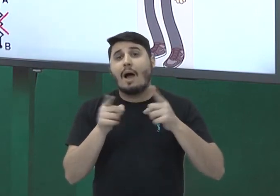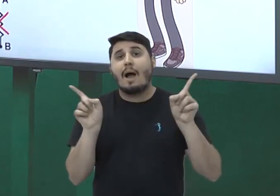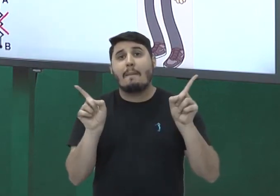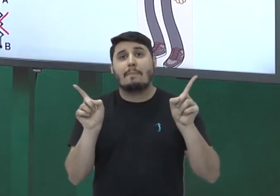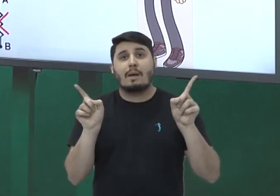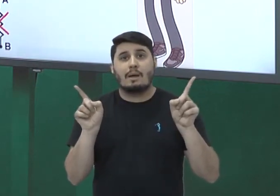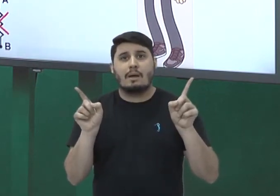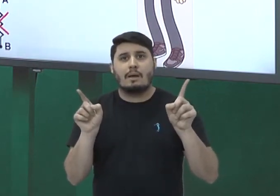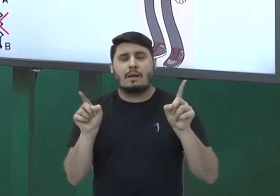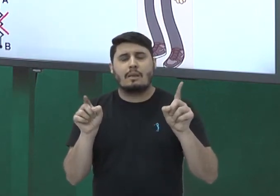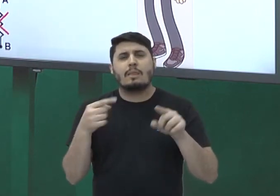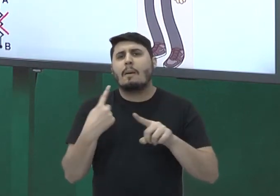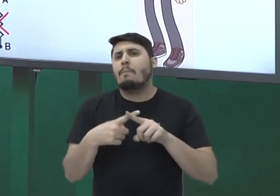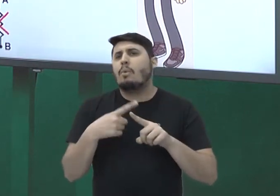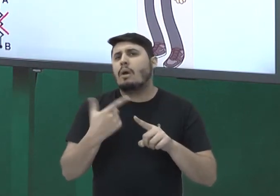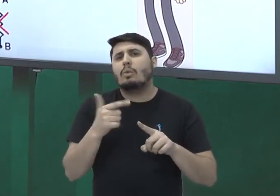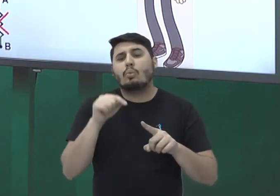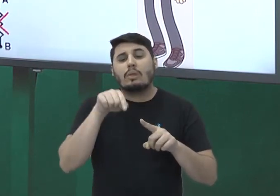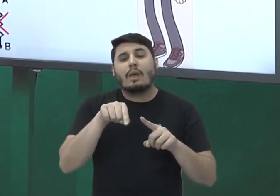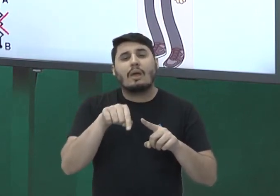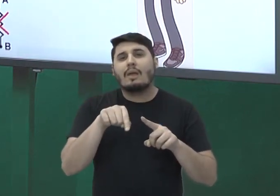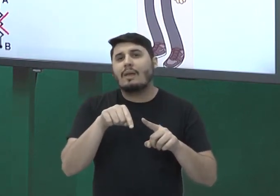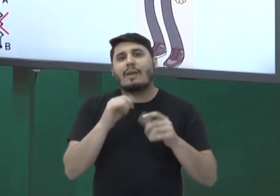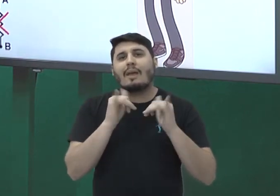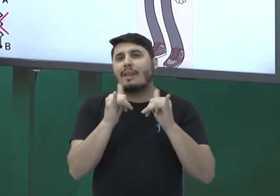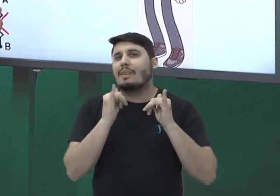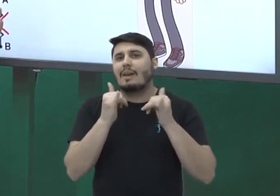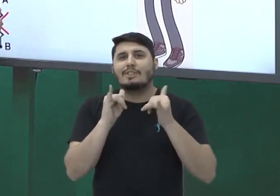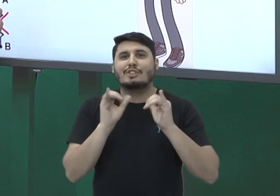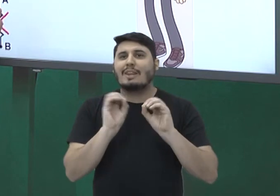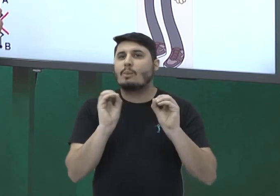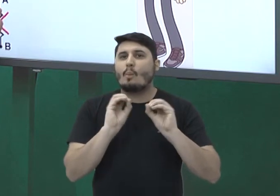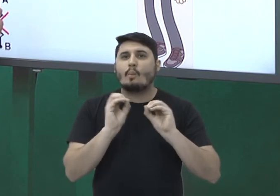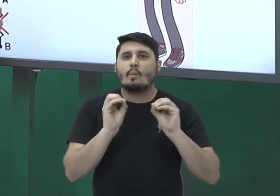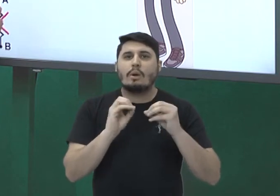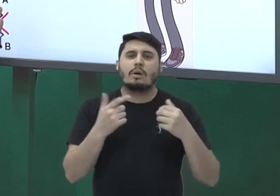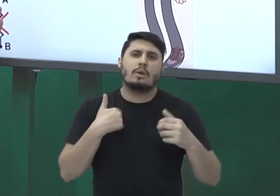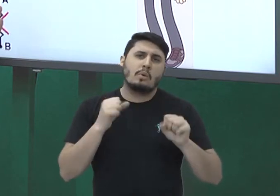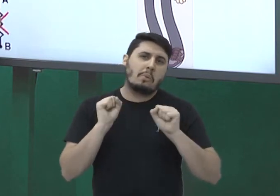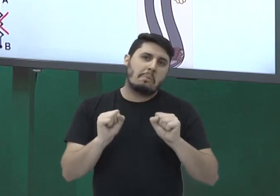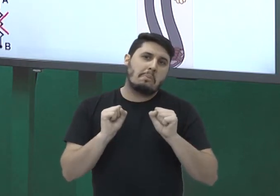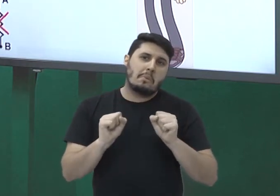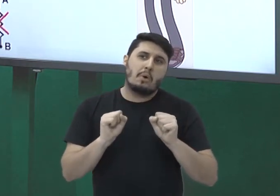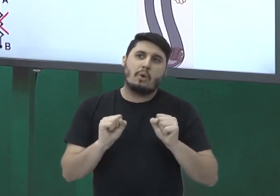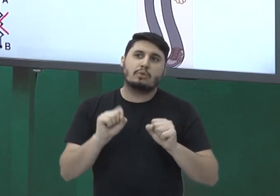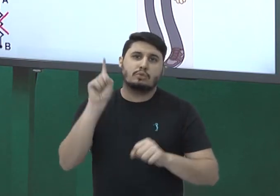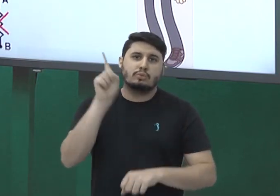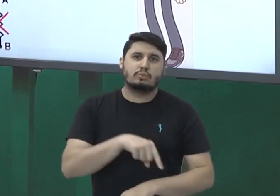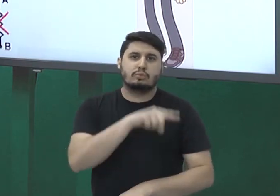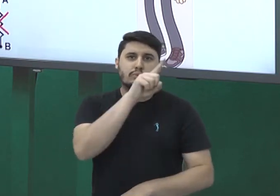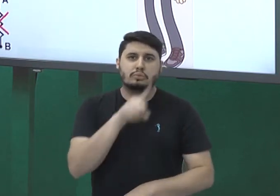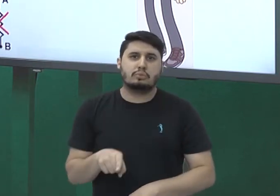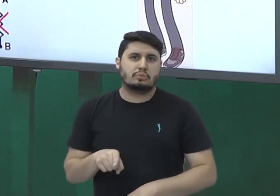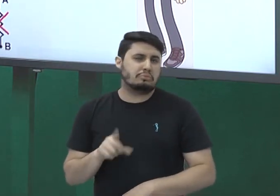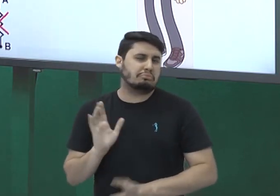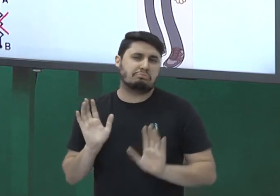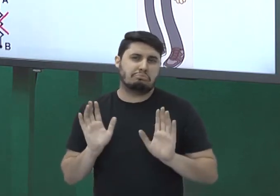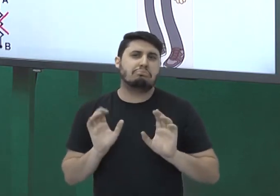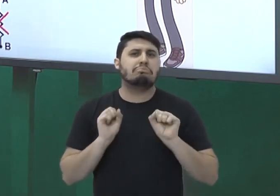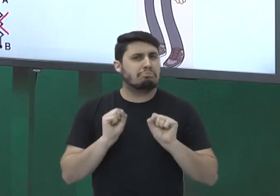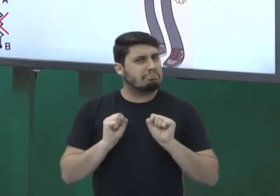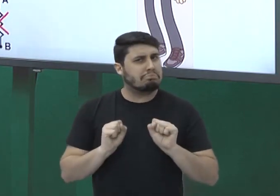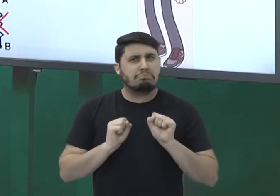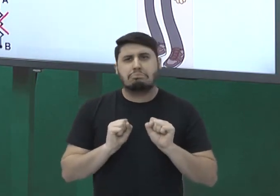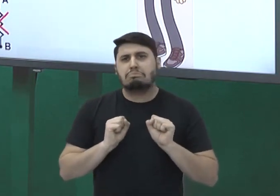percorrida por cargas, então não tem corrente elétrica ali. Eu posso simplesmente anular esse resistor de cá. Como eu disse,